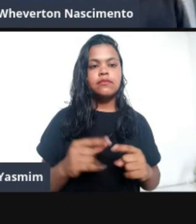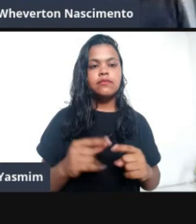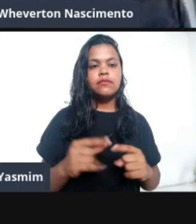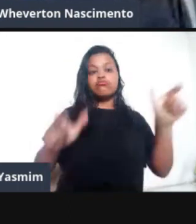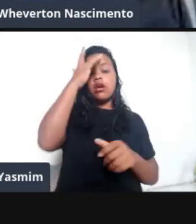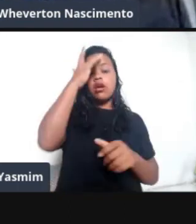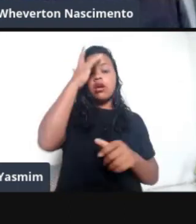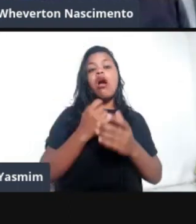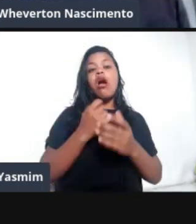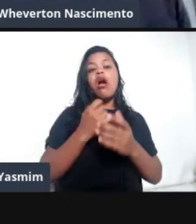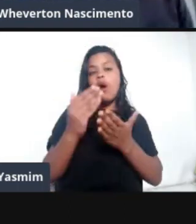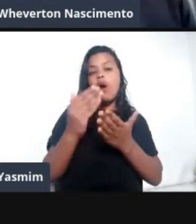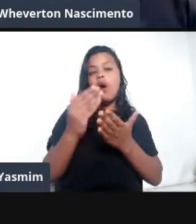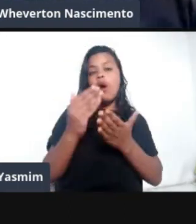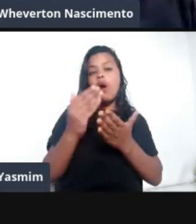aí,